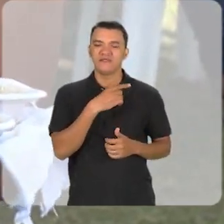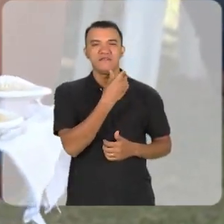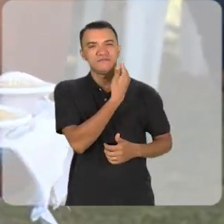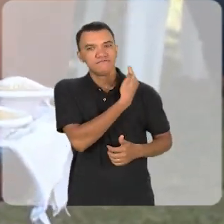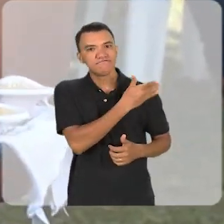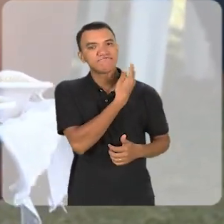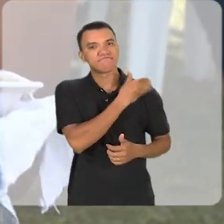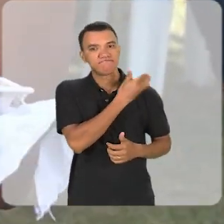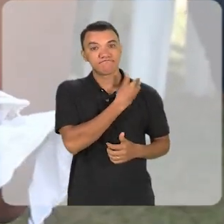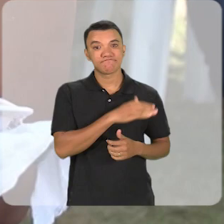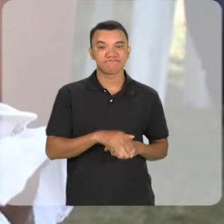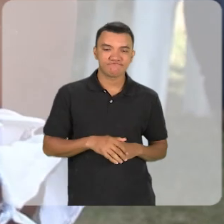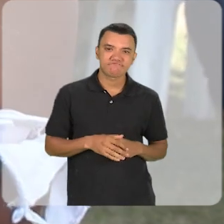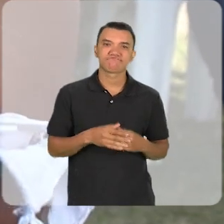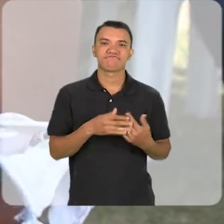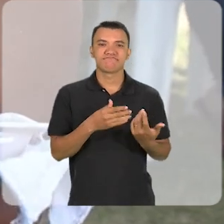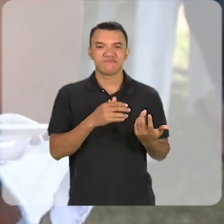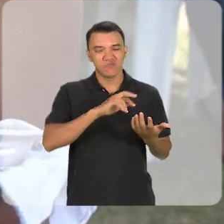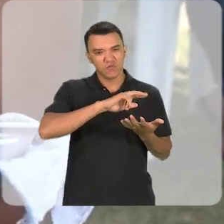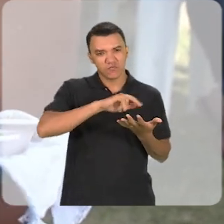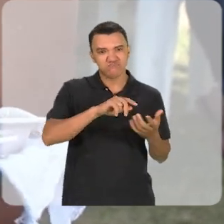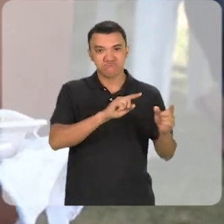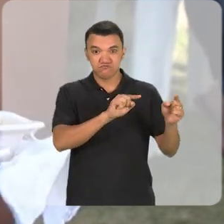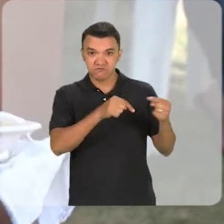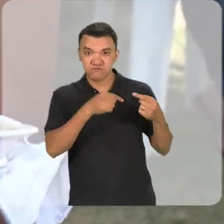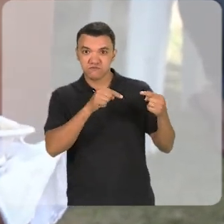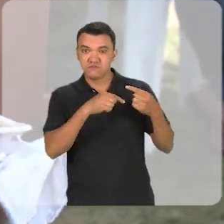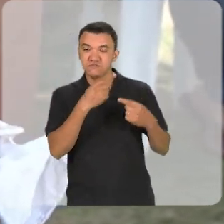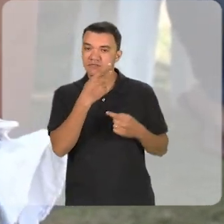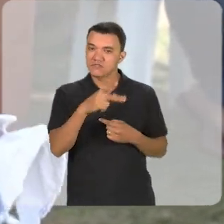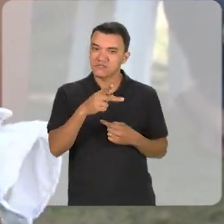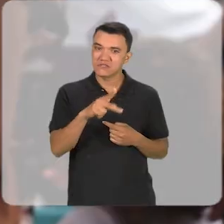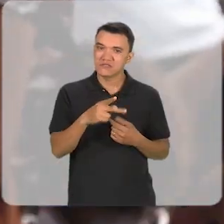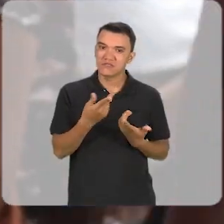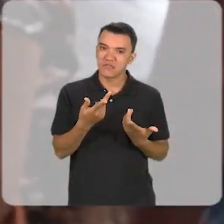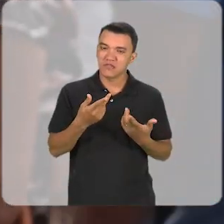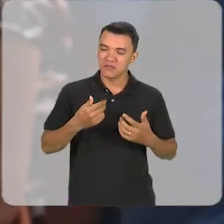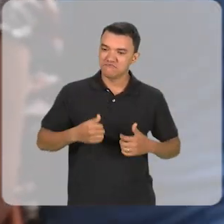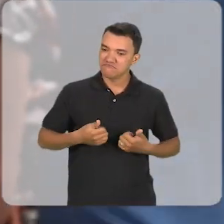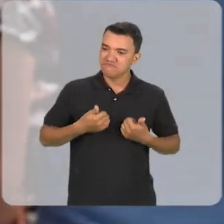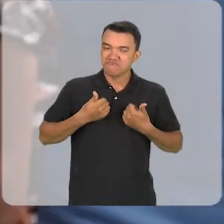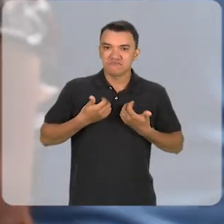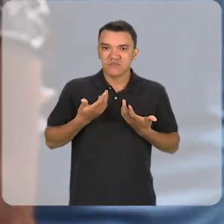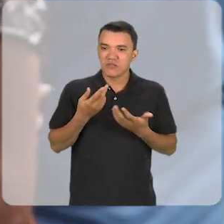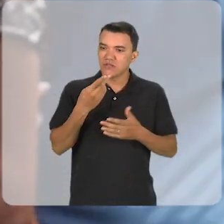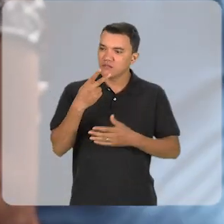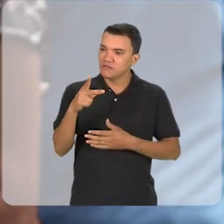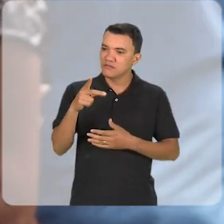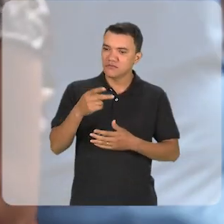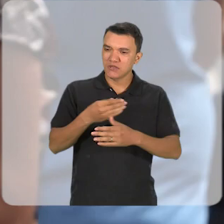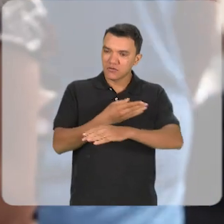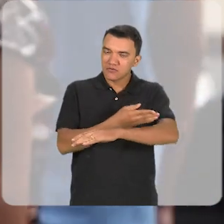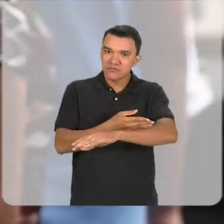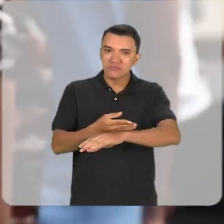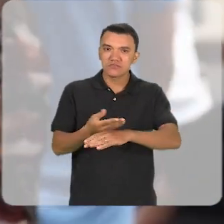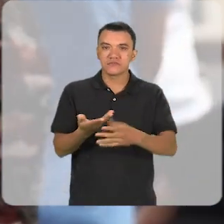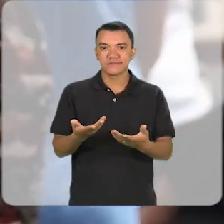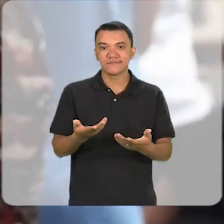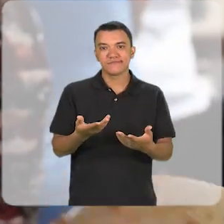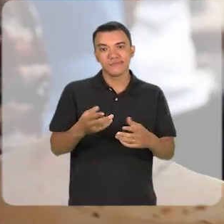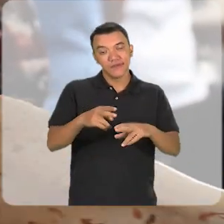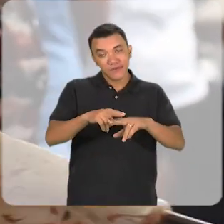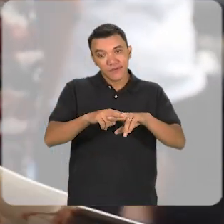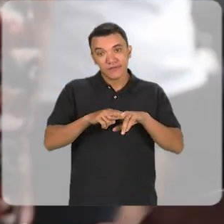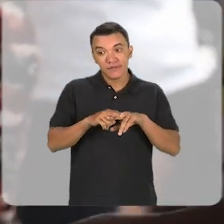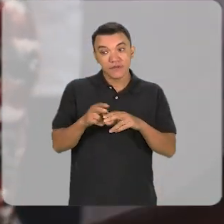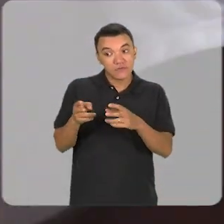preconceitos, estigmas contra a sua própria honra, enfim, seu comportamento, e, portanto,